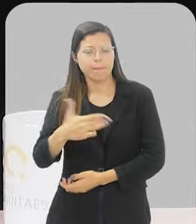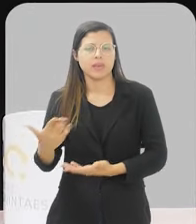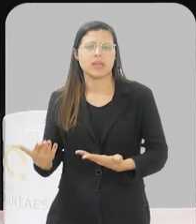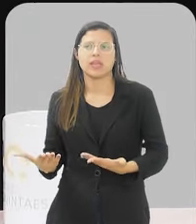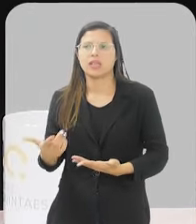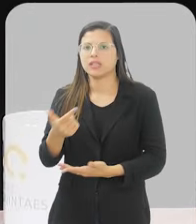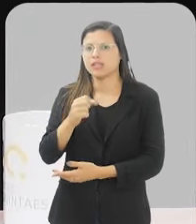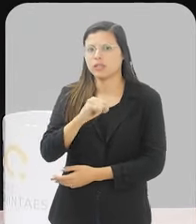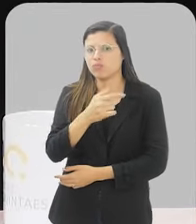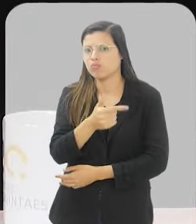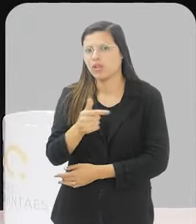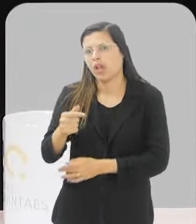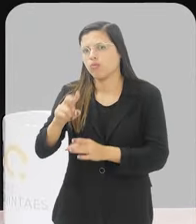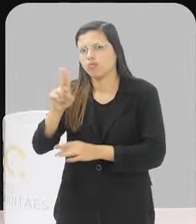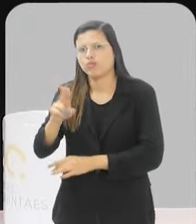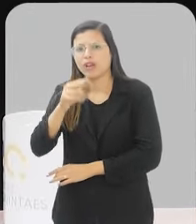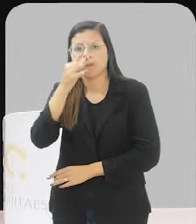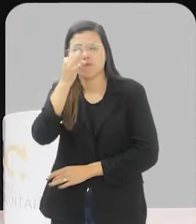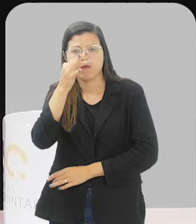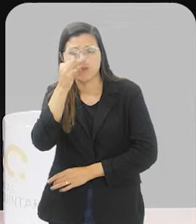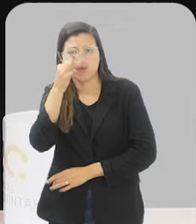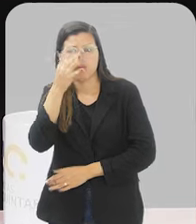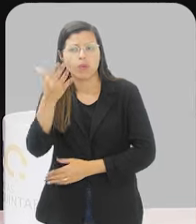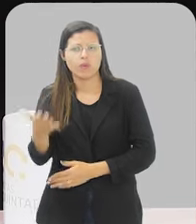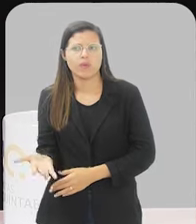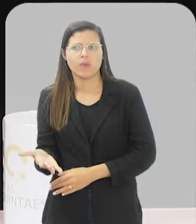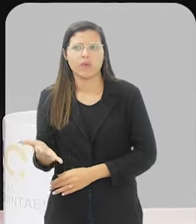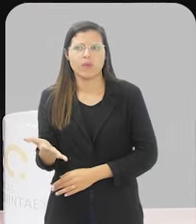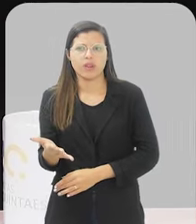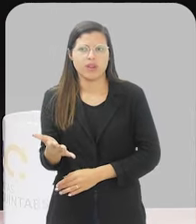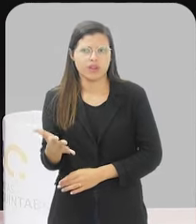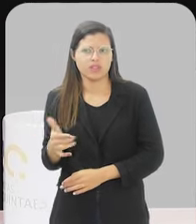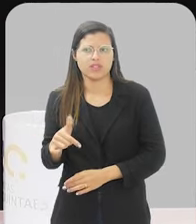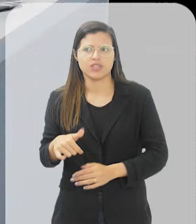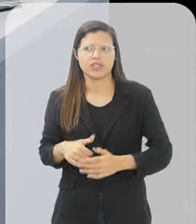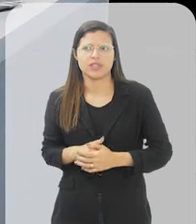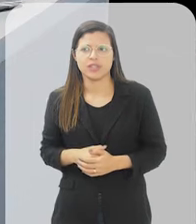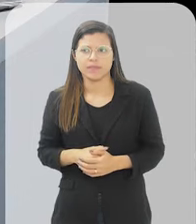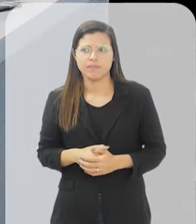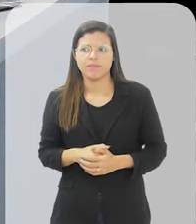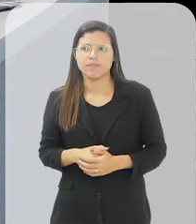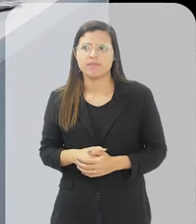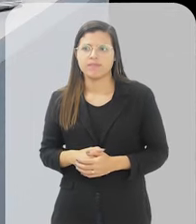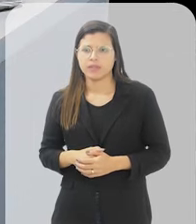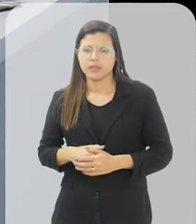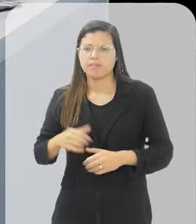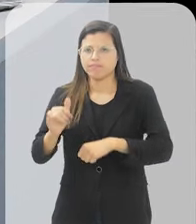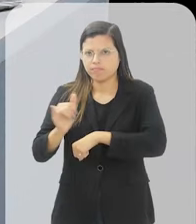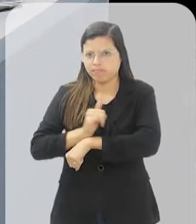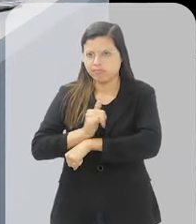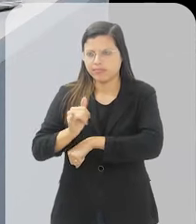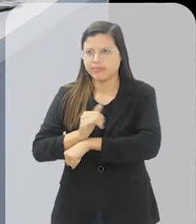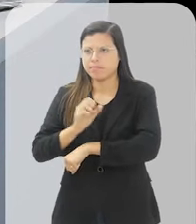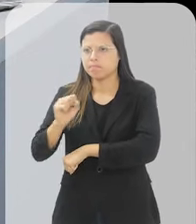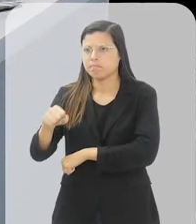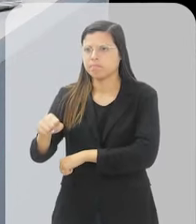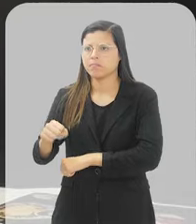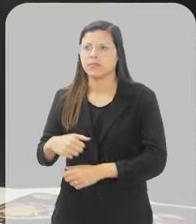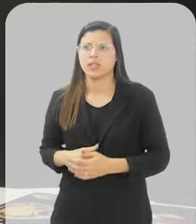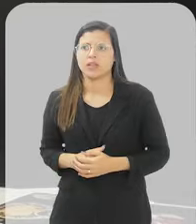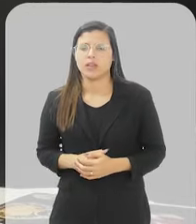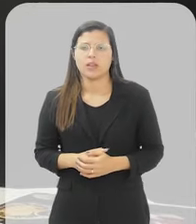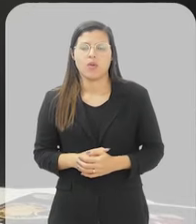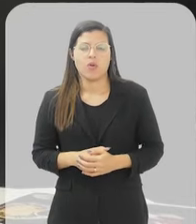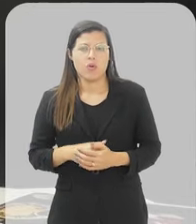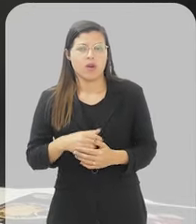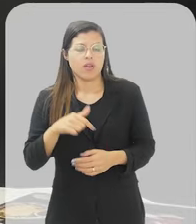Vamos usar artigos de flores, de Ele é um decoração de grande festa. pesquisador de materiais, Sim, né? sim. Eu vou contar uma passagem. Eu fui